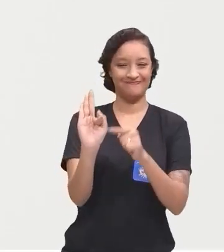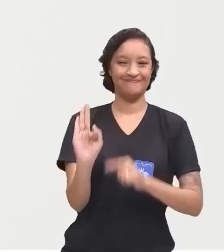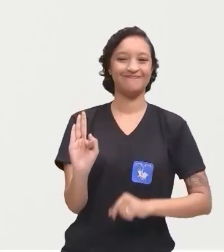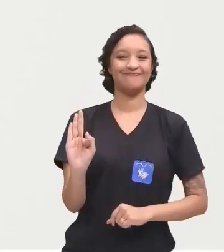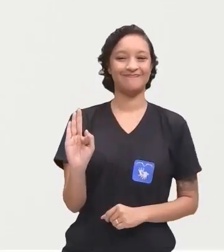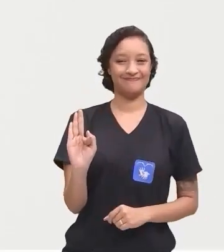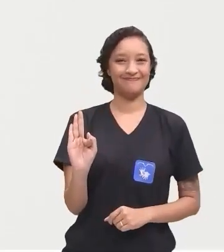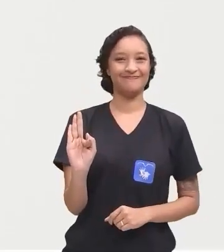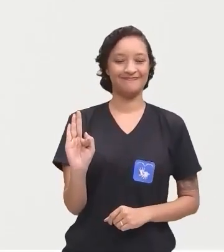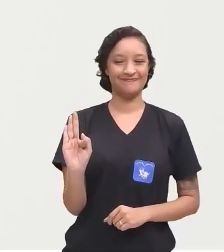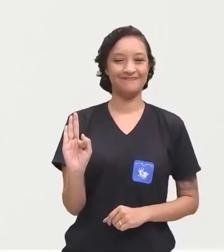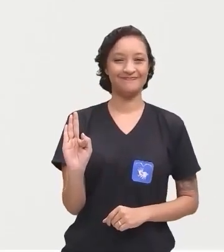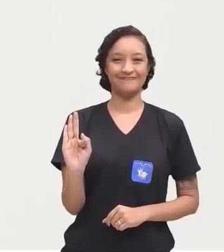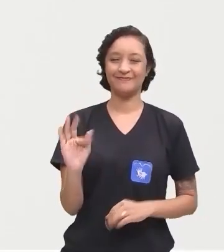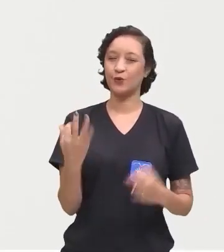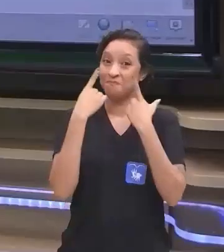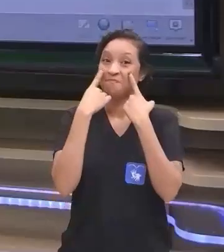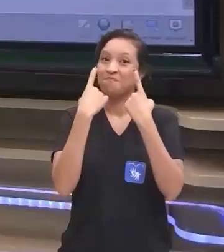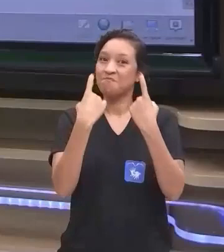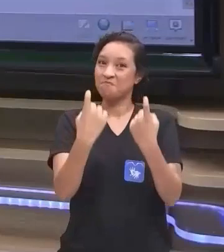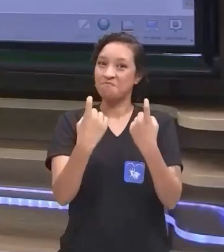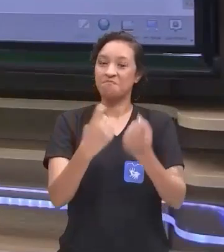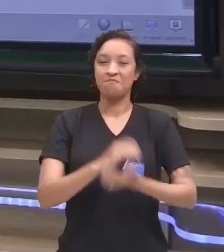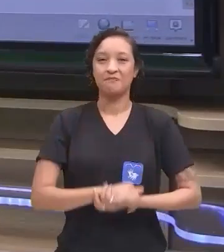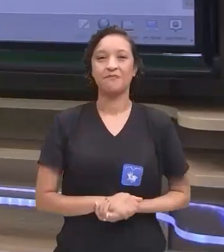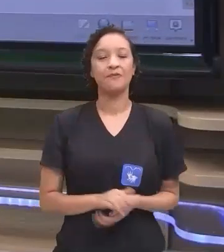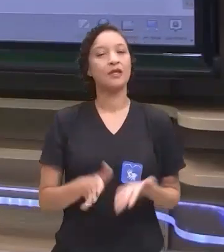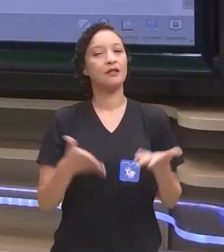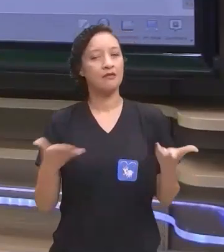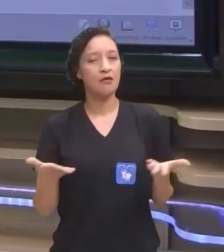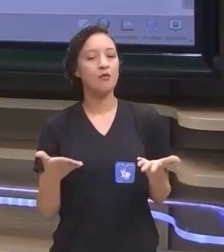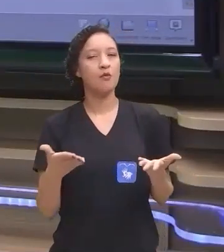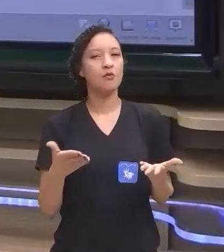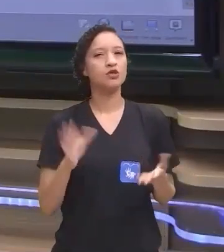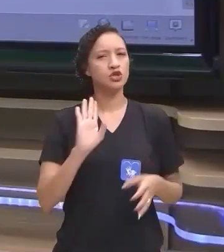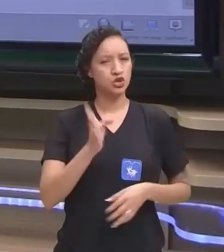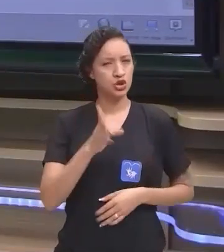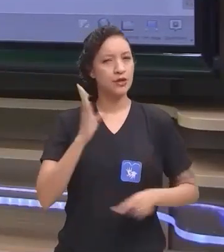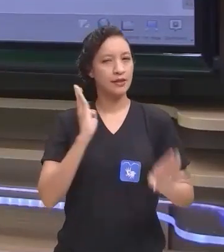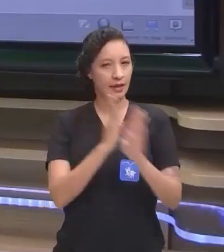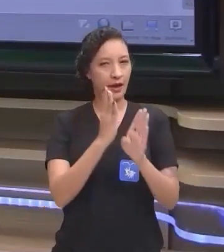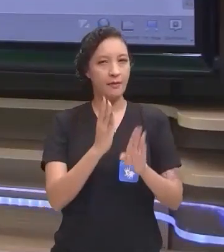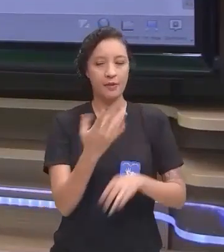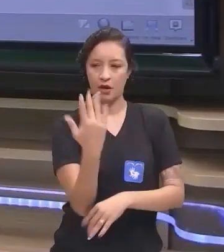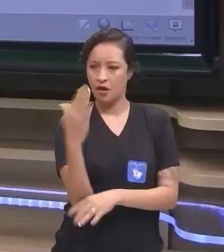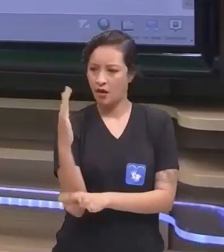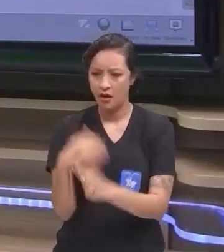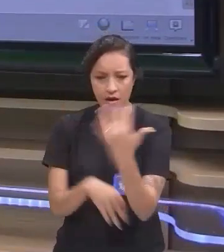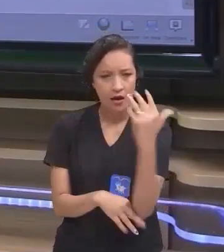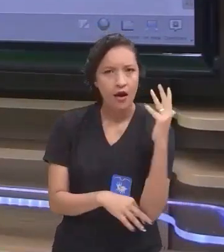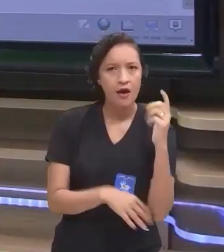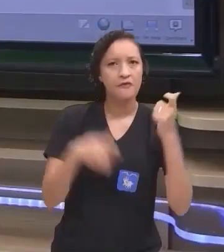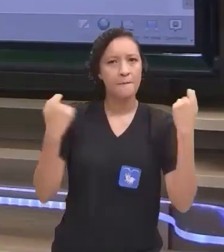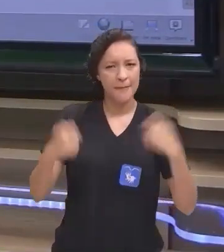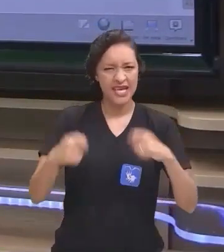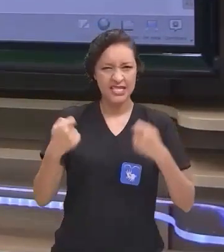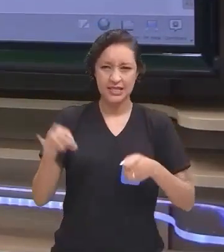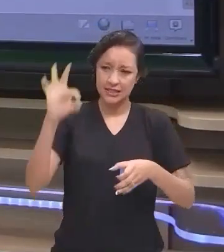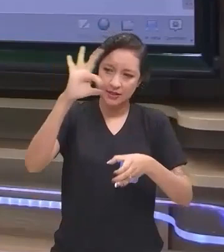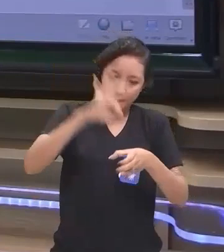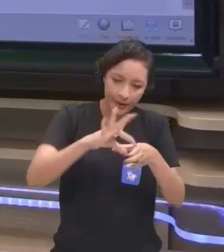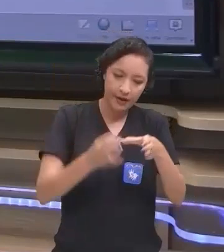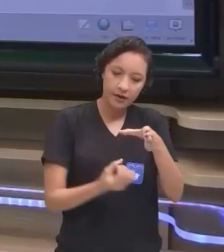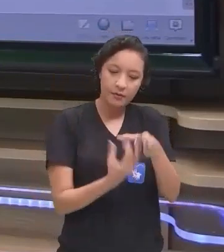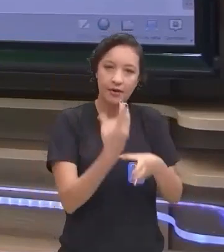F. Sensacional! Então, nós descobrimos que nem todas as plantas precisam de sementes, como a banana,